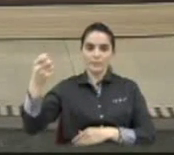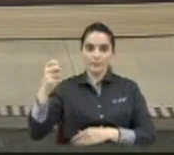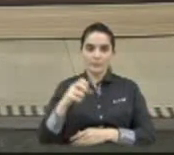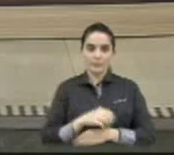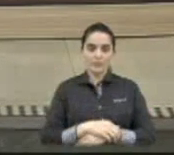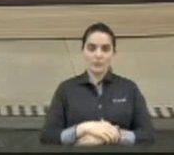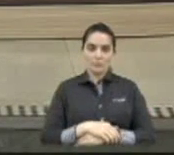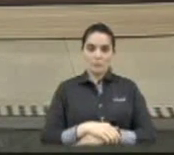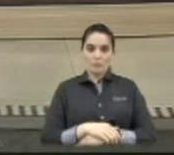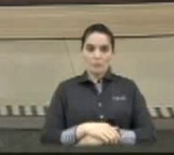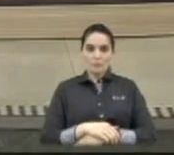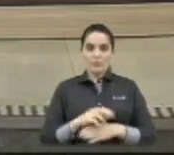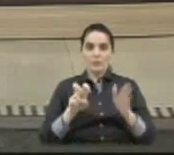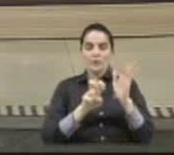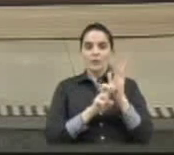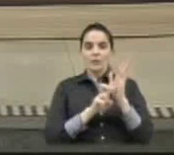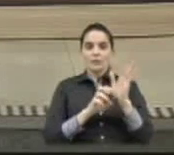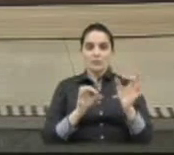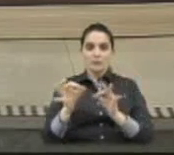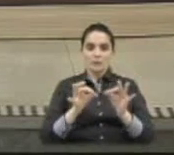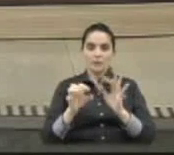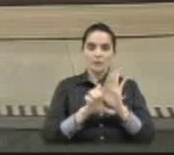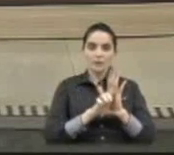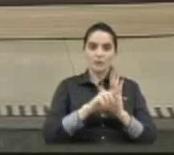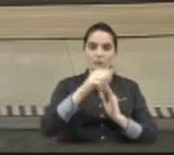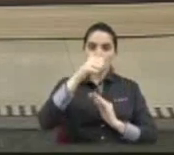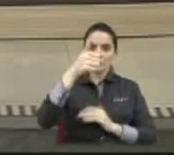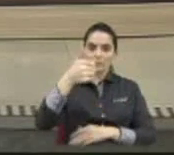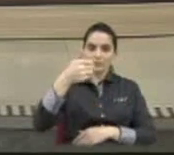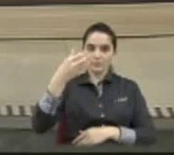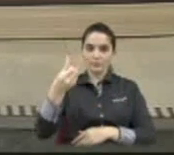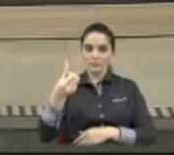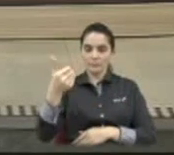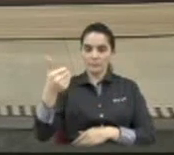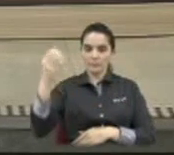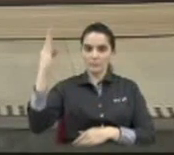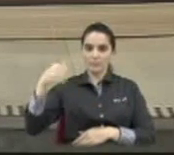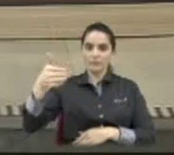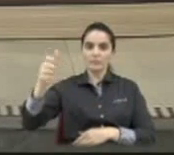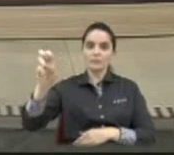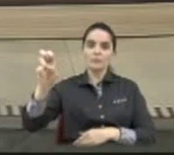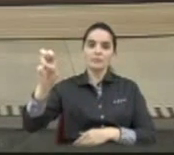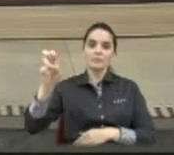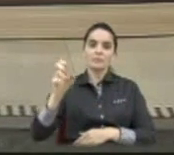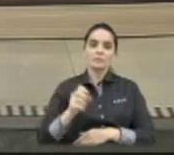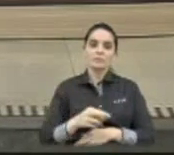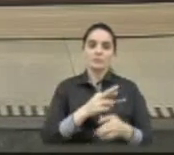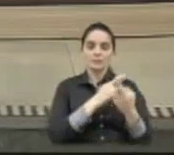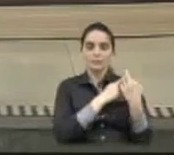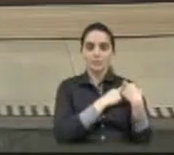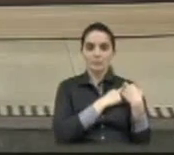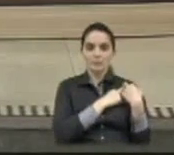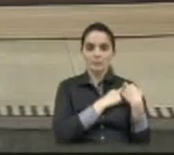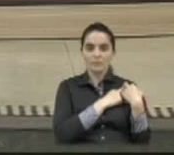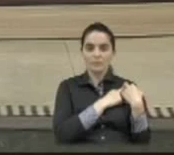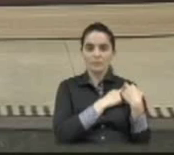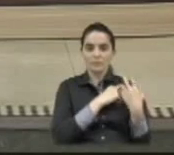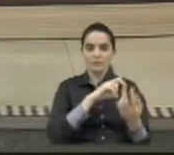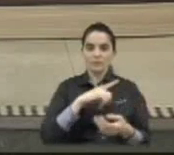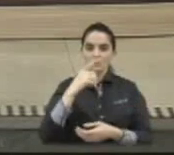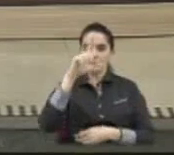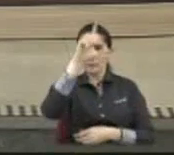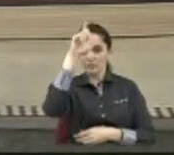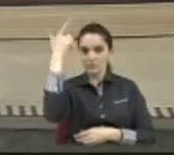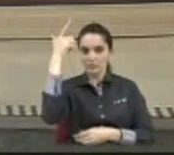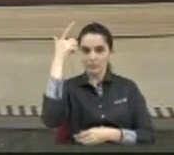155/2015. Item 5º da pauta, projeto de lei número 161/2015, de autoria do nobre vereador